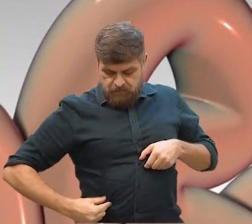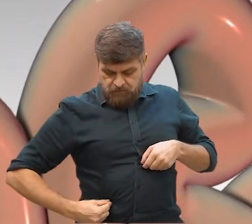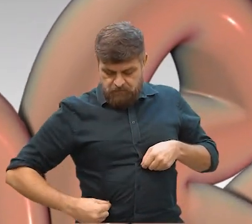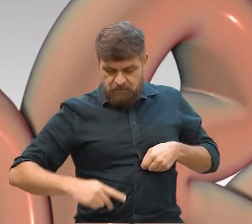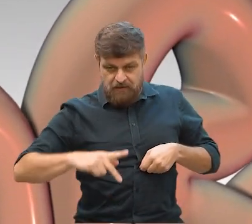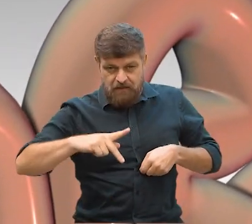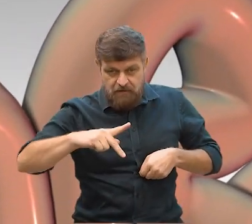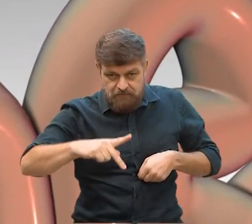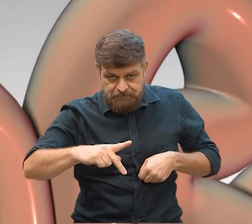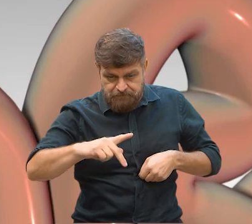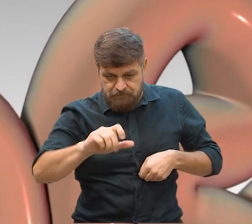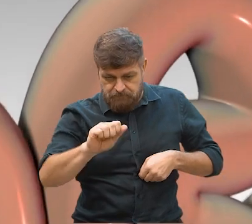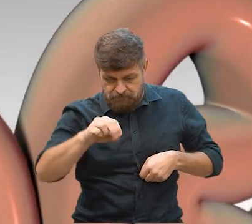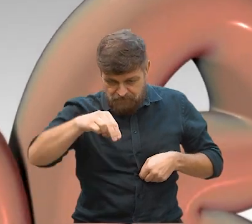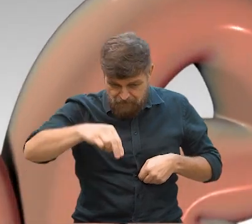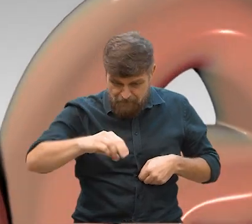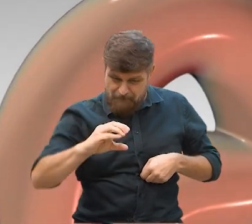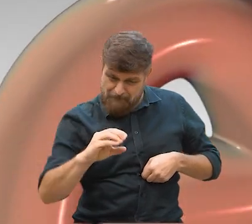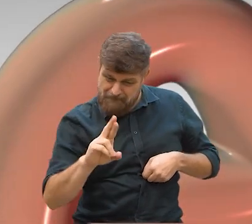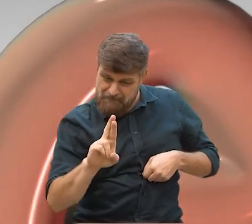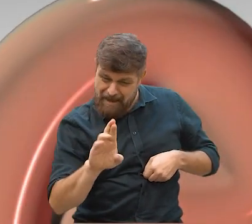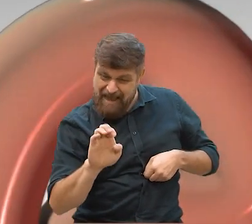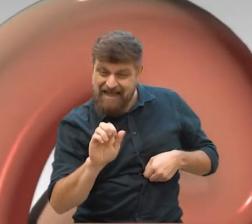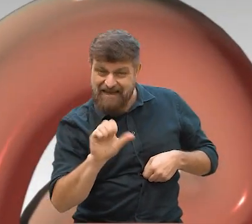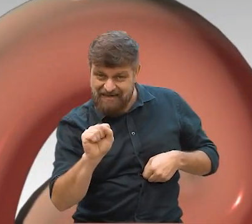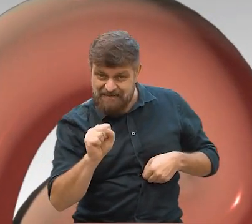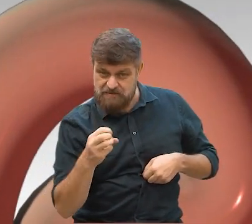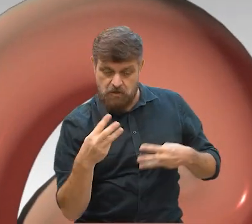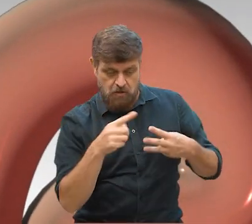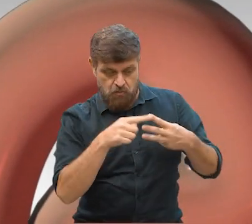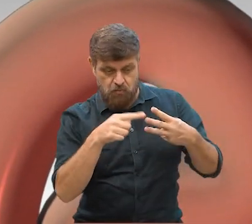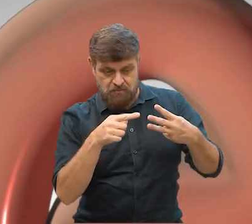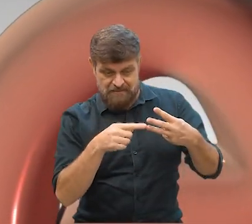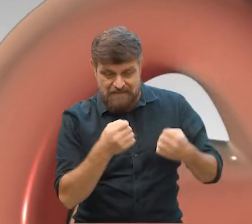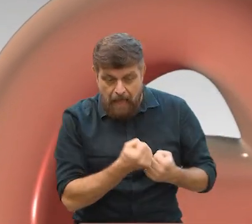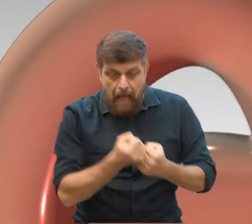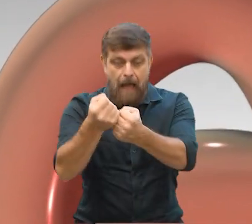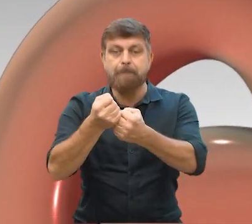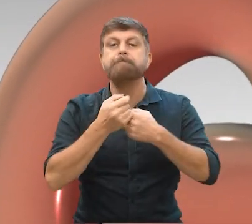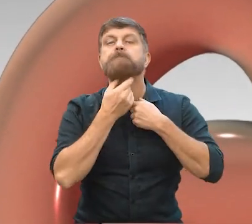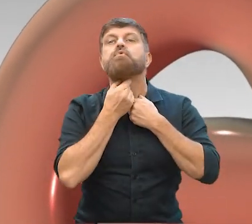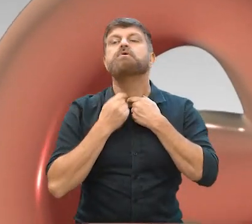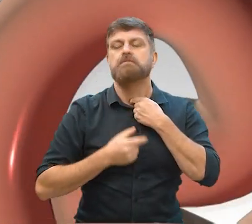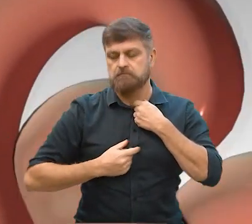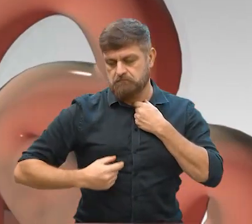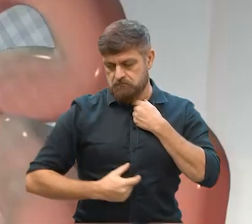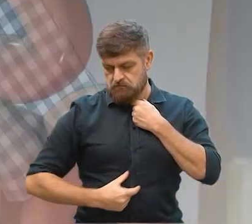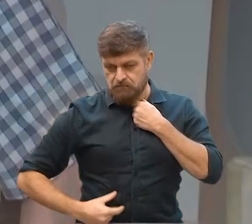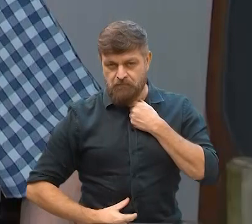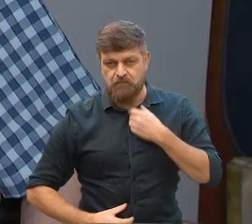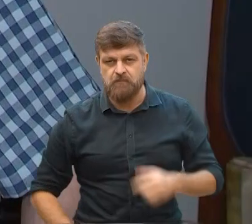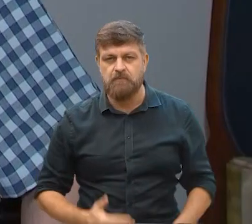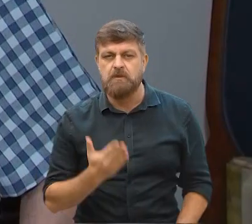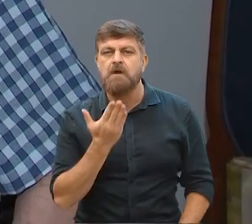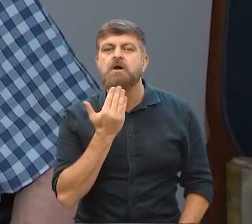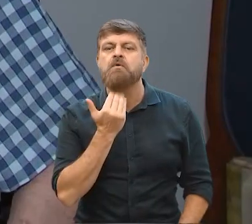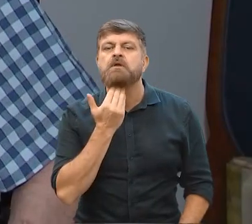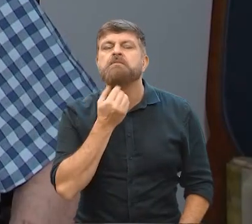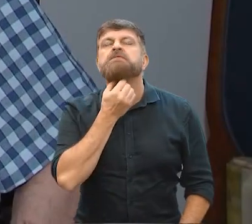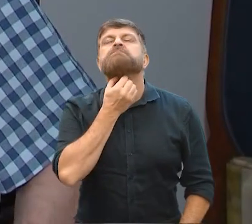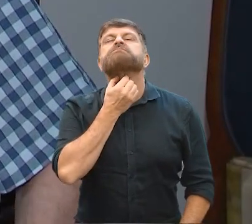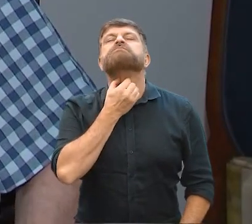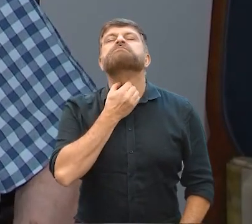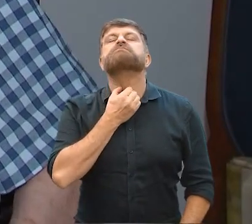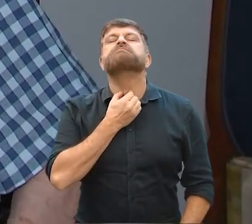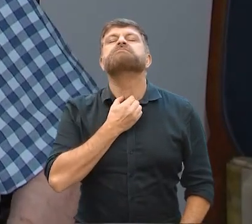anexos, órgãos acessórios, como quiser, do aparelho digestivo. Então, voltando. O alimento, então, cai no